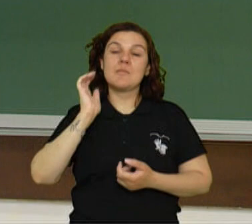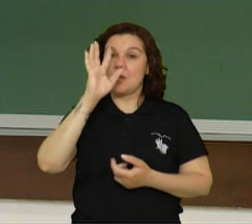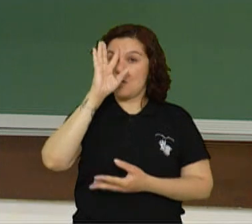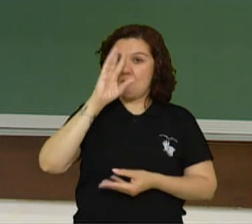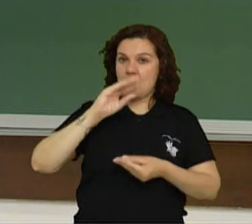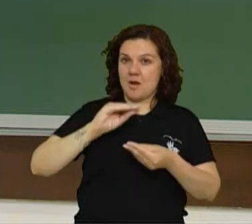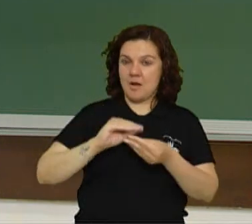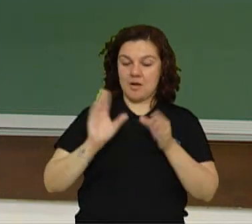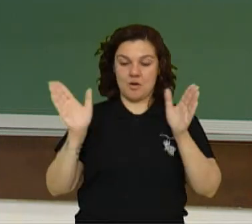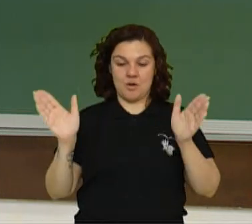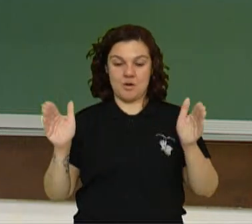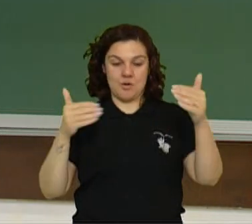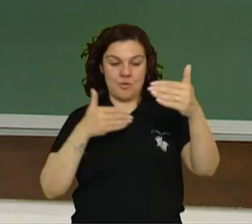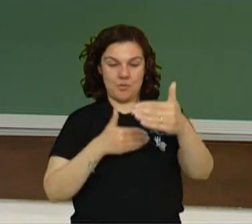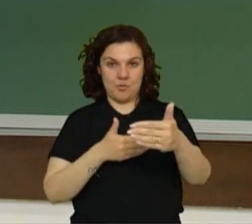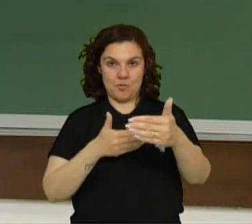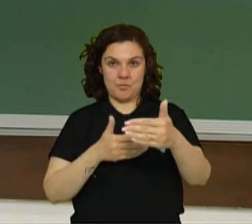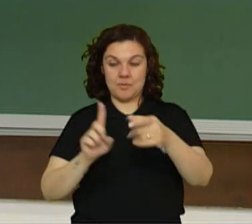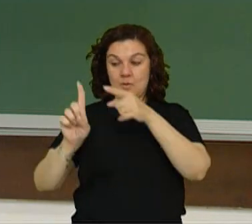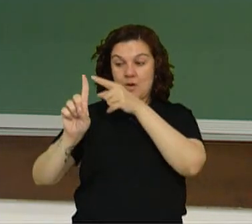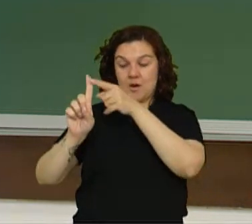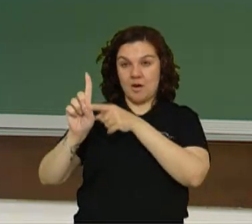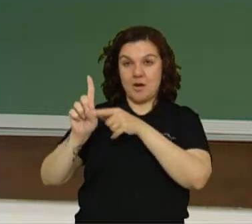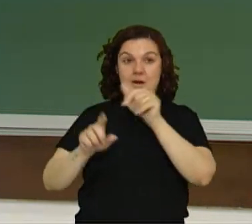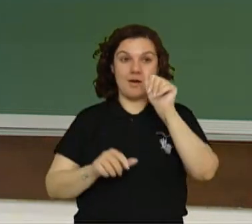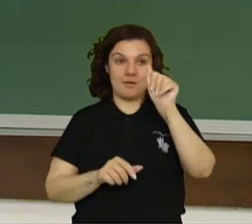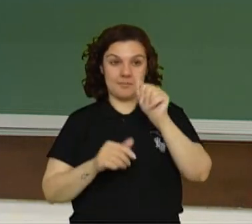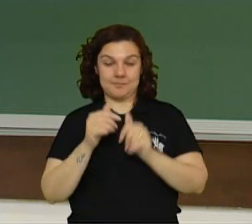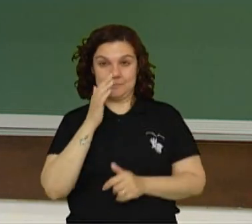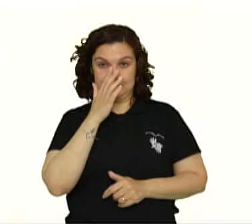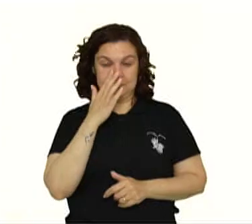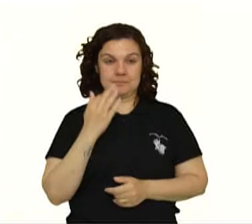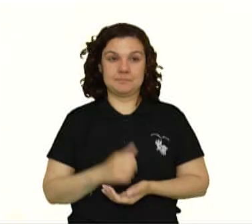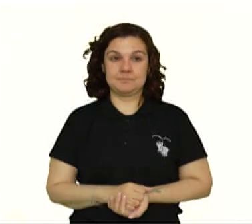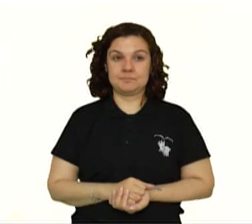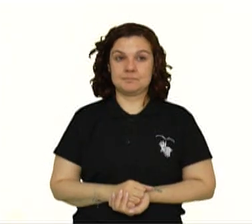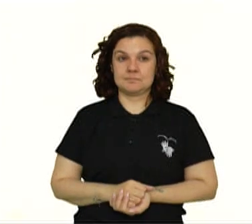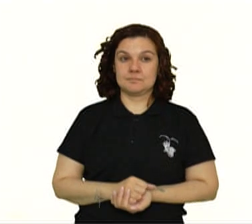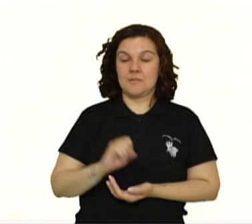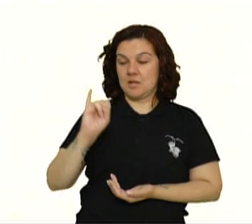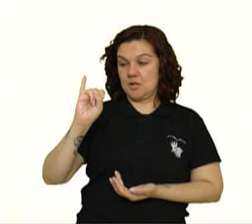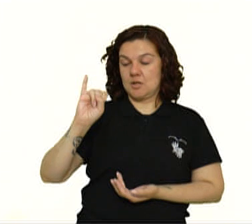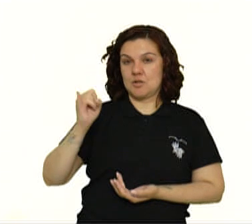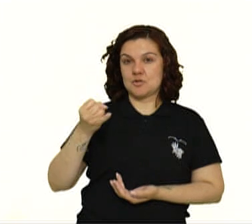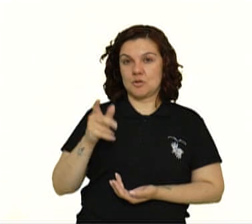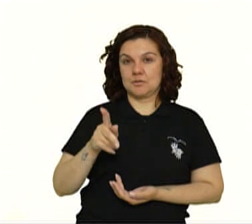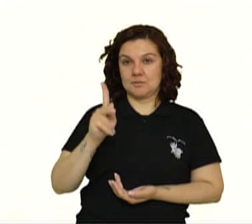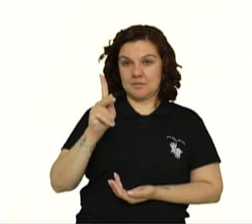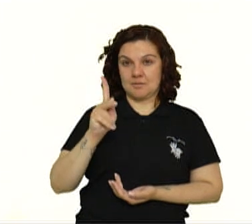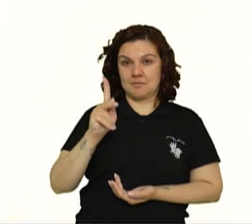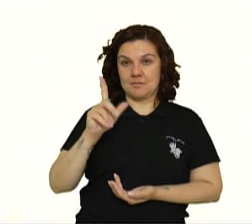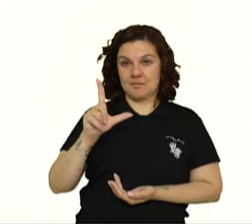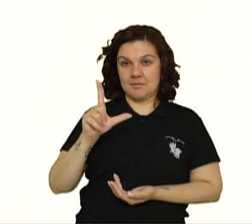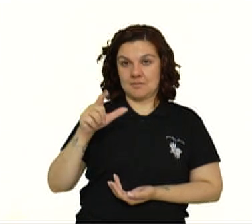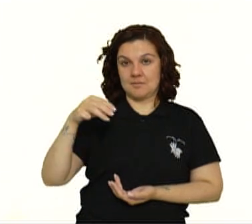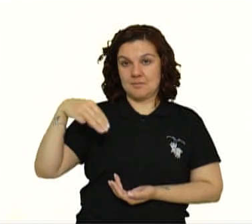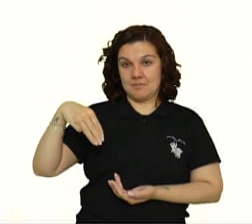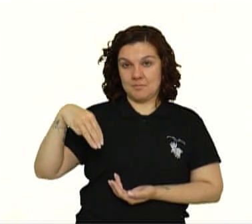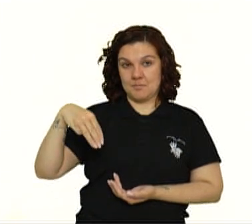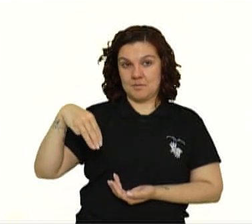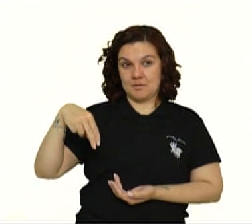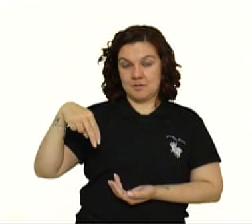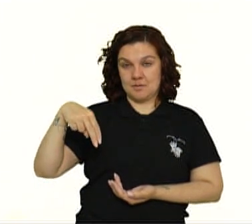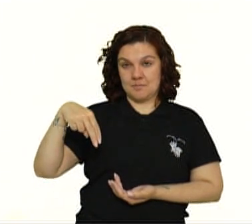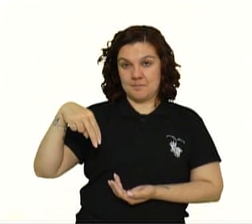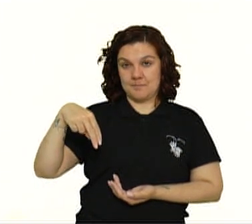Considere um cubo de aresta A, já nem fala a medida da aresta. Os pontos I, J, K, L,